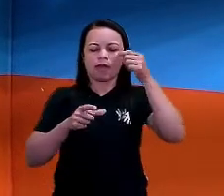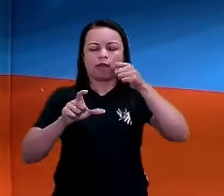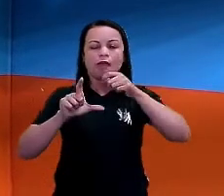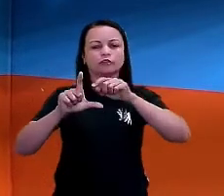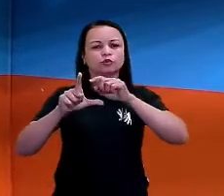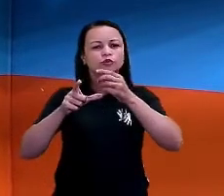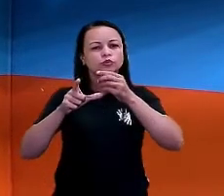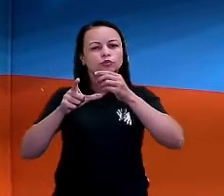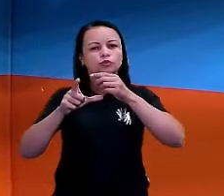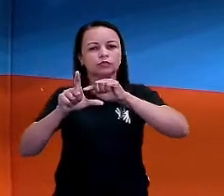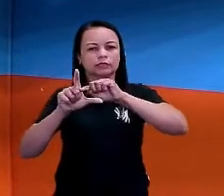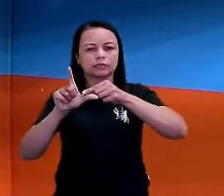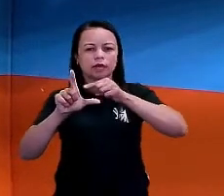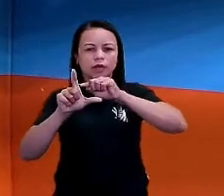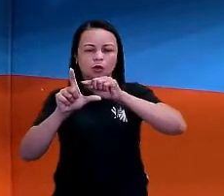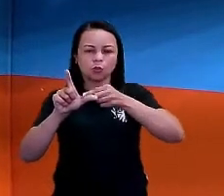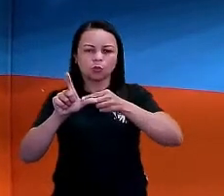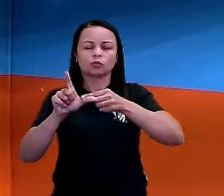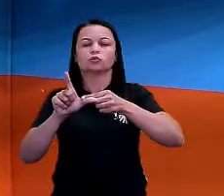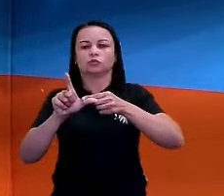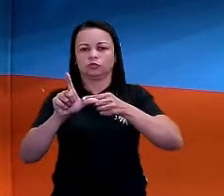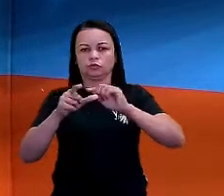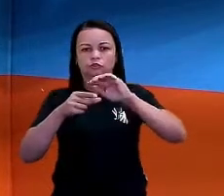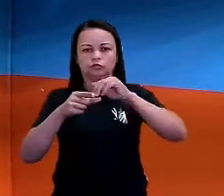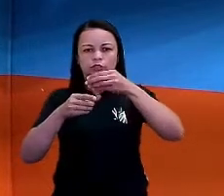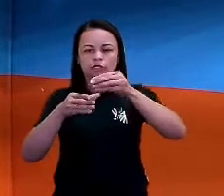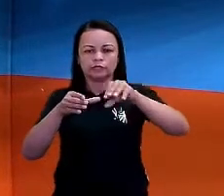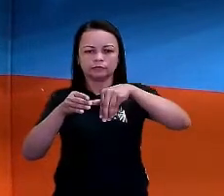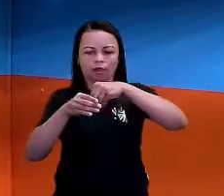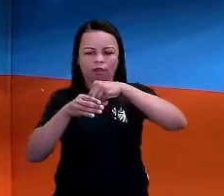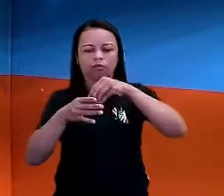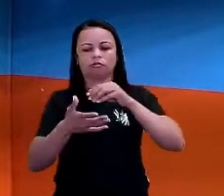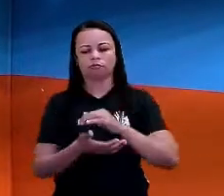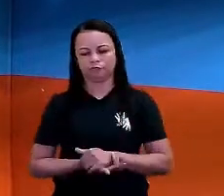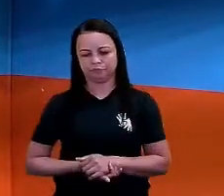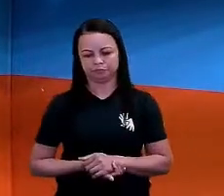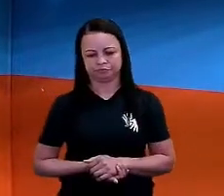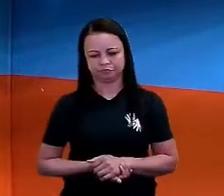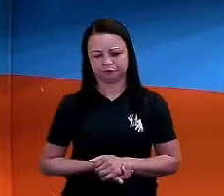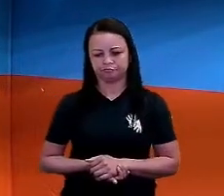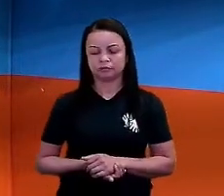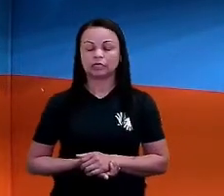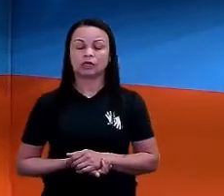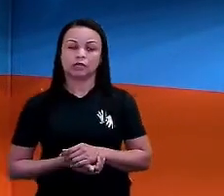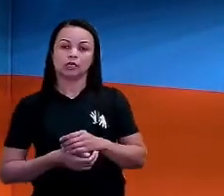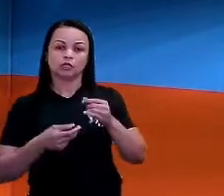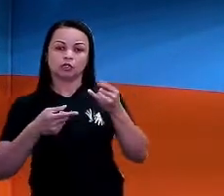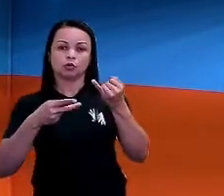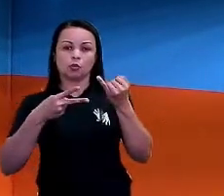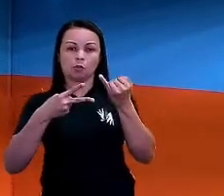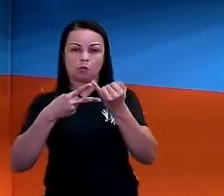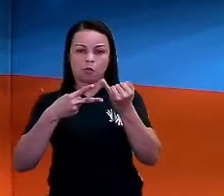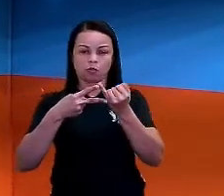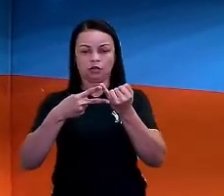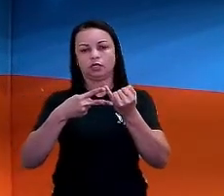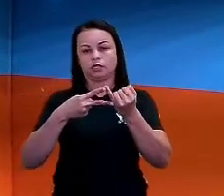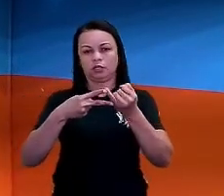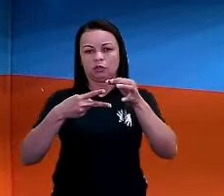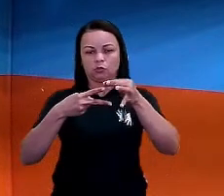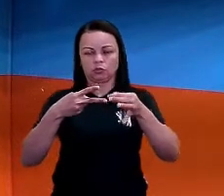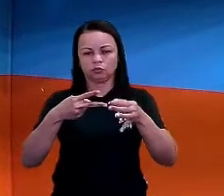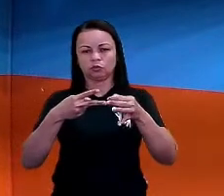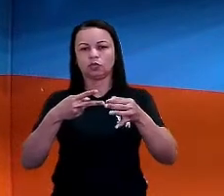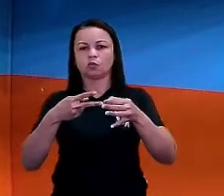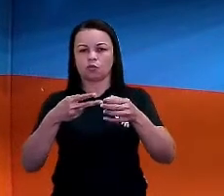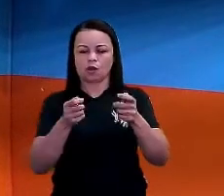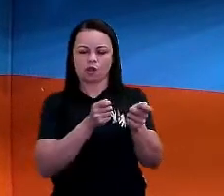para vocês a soma dos ângulos internos de um polígono. Em um polígono regular, todos os ângulos internos são